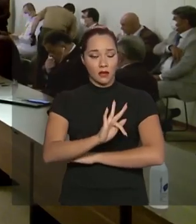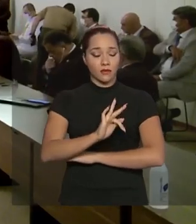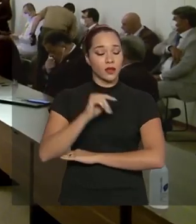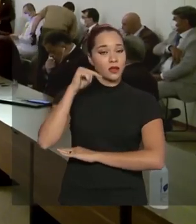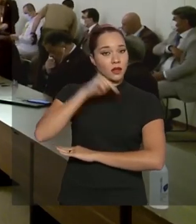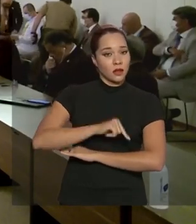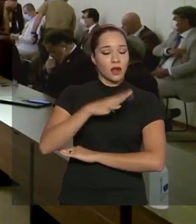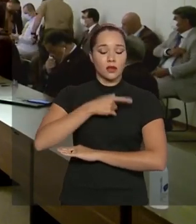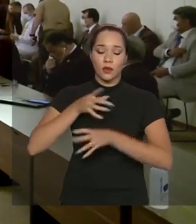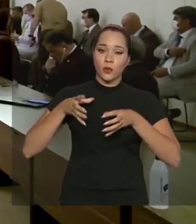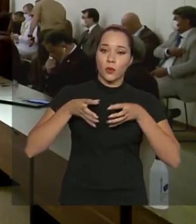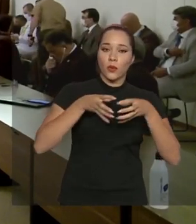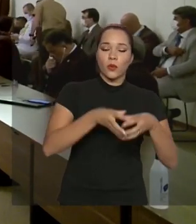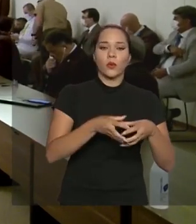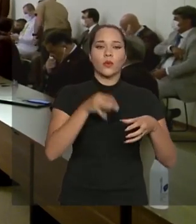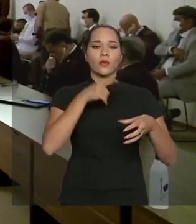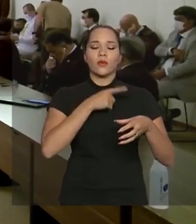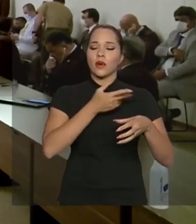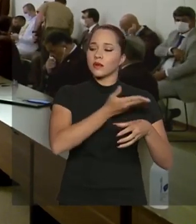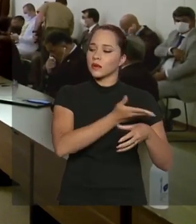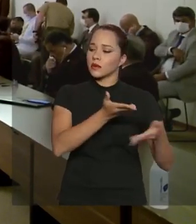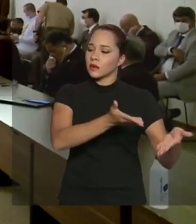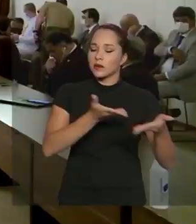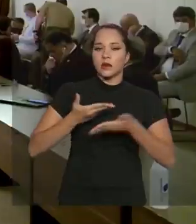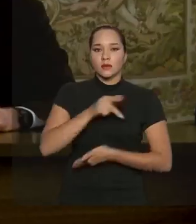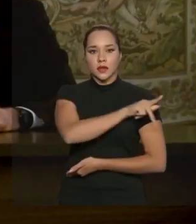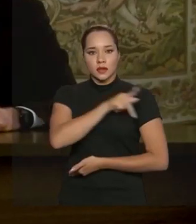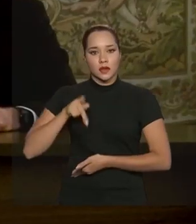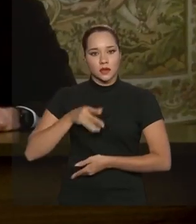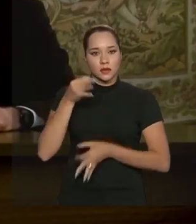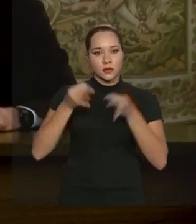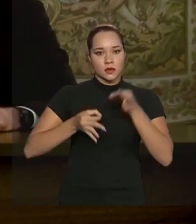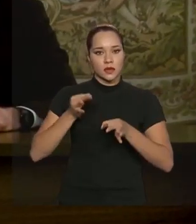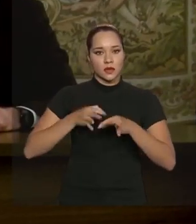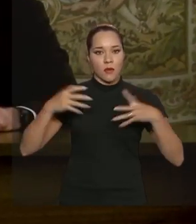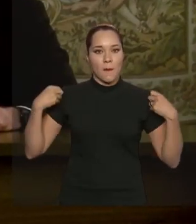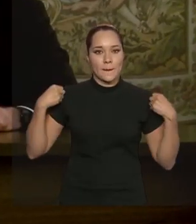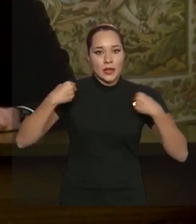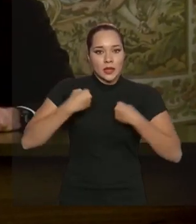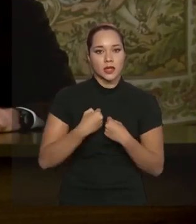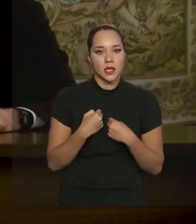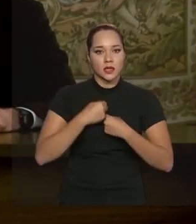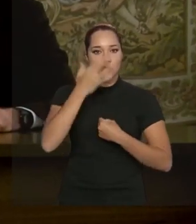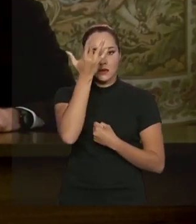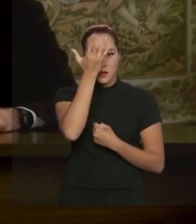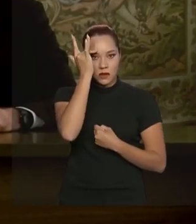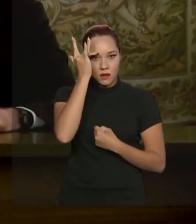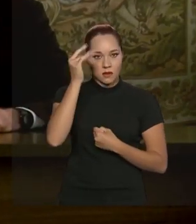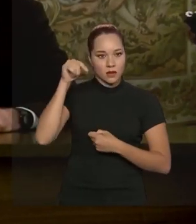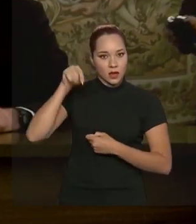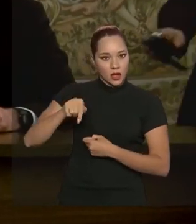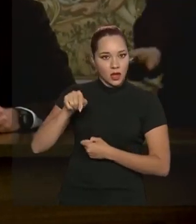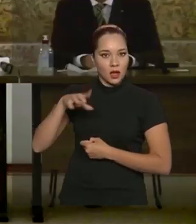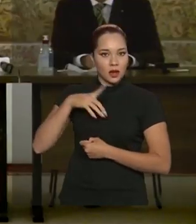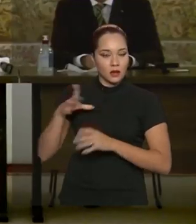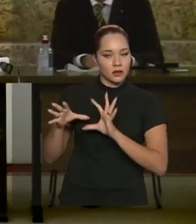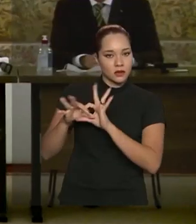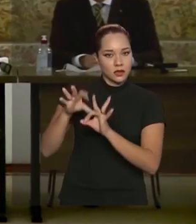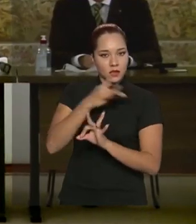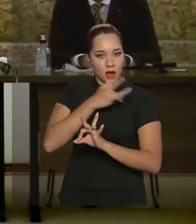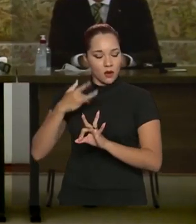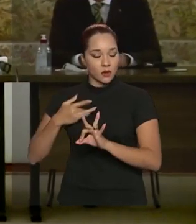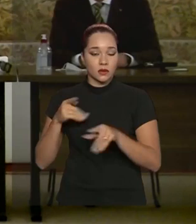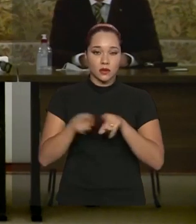corte, a comitiva foi recebida pelo presidente do Judiciário, ministro Dias Toffoli. Conciliar a saúde das pessoas e a